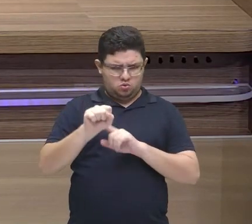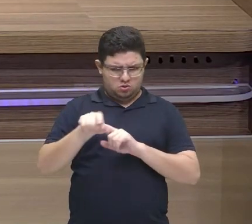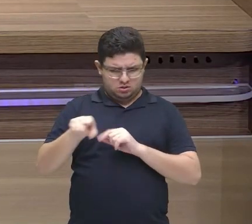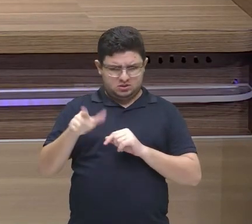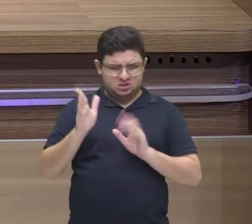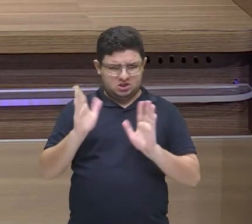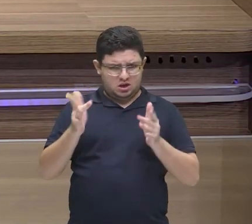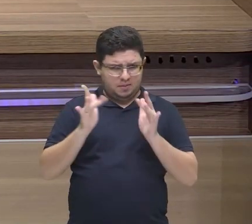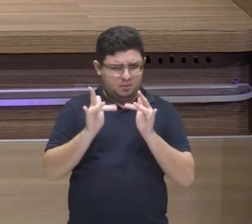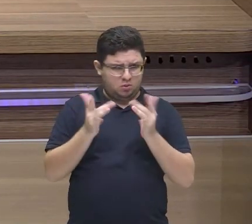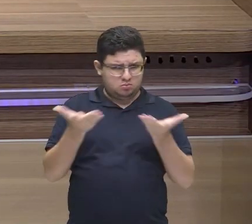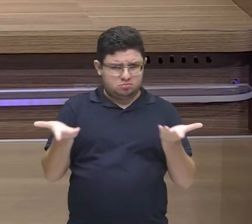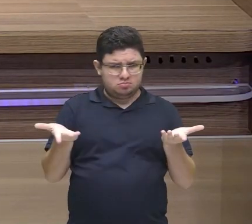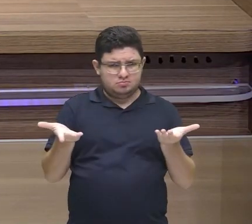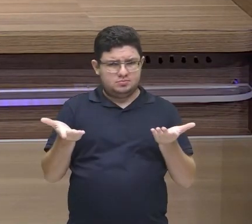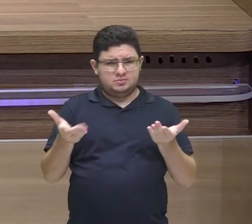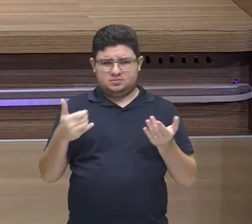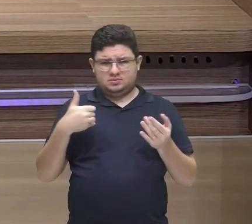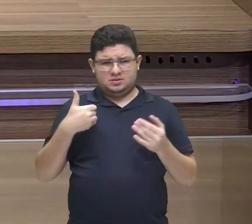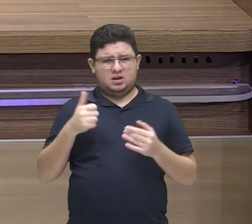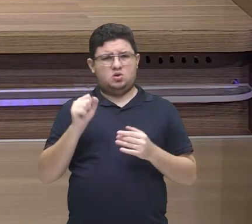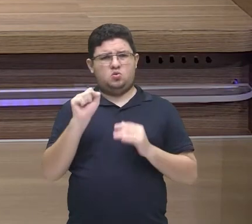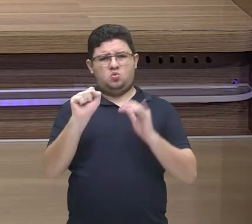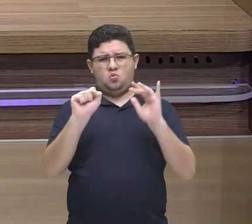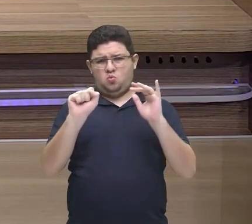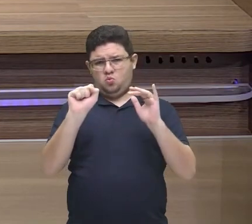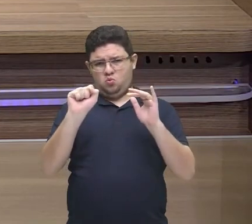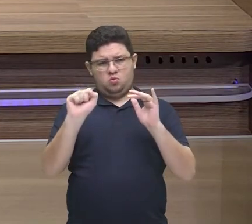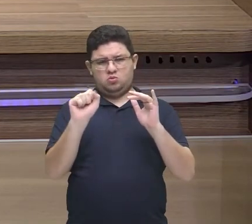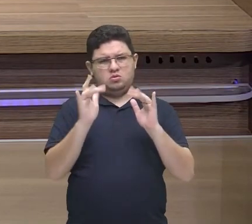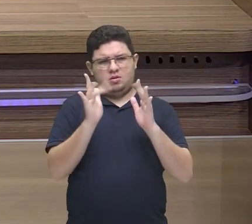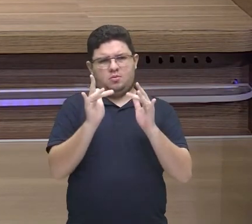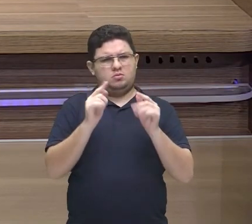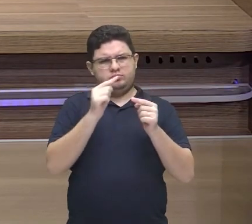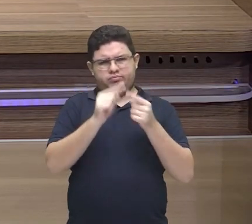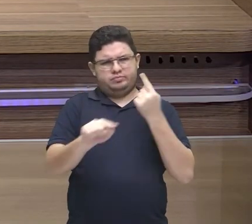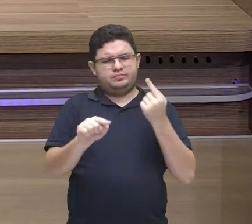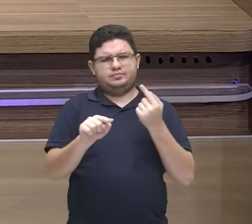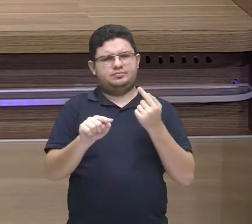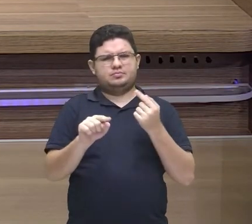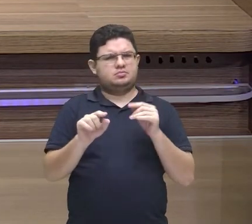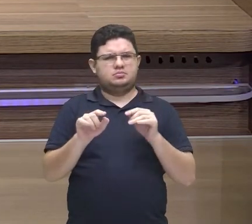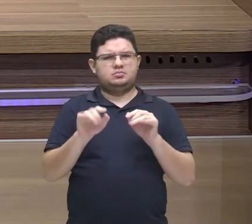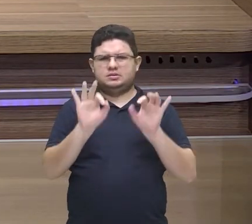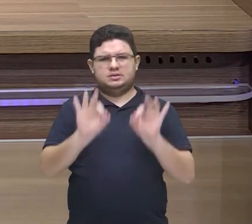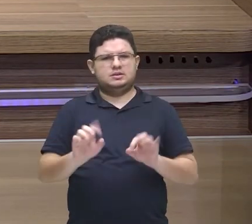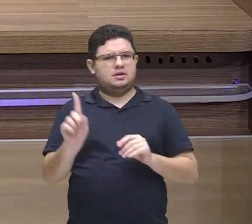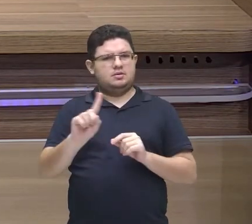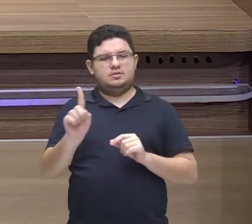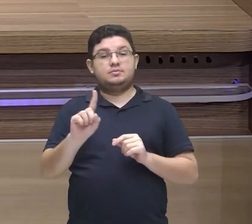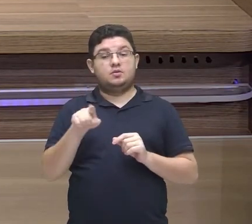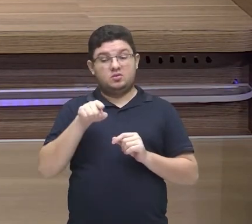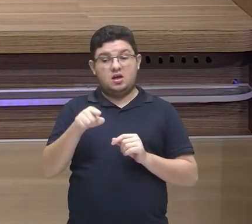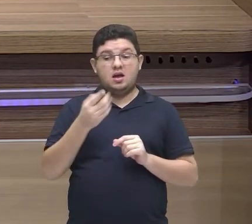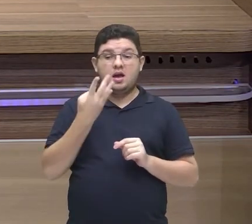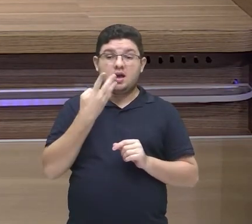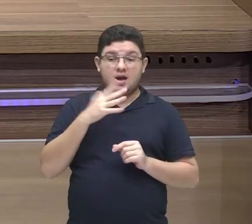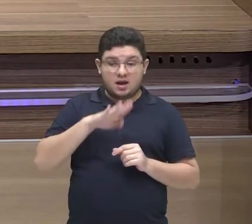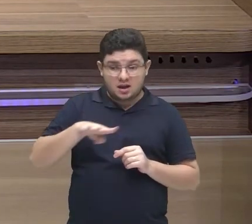Né? Isso não tem essa faixa de idade para isso. Então, isso não é uma coisa adequada. Você é uma criança, você